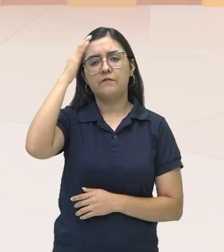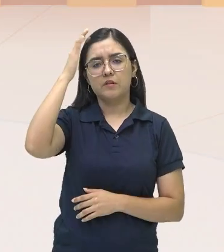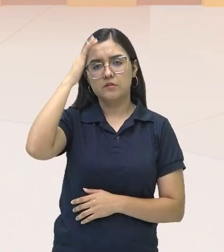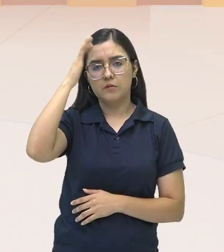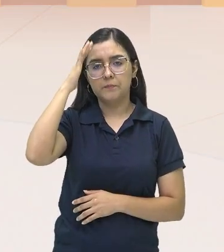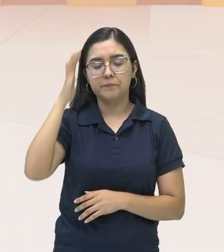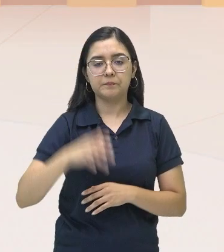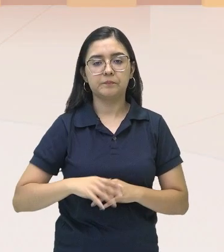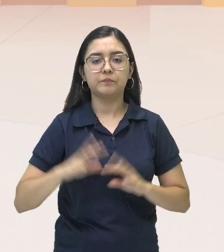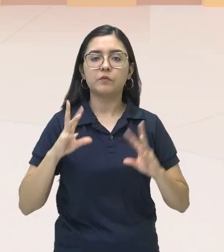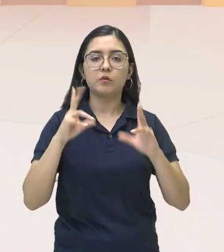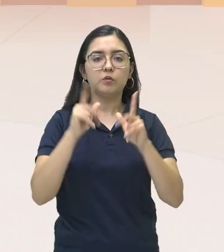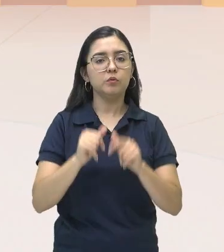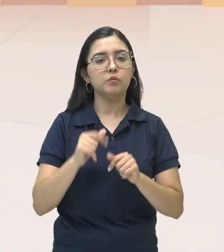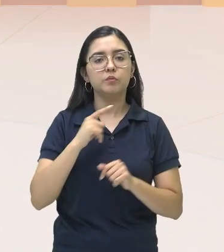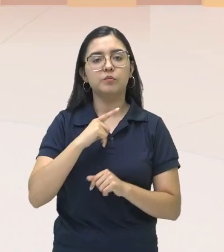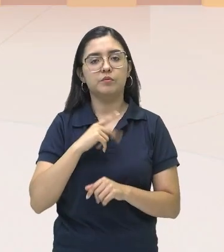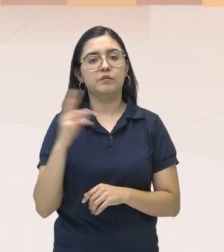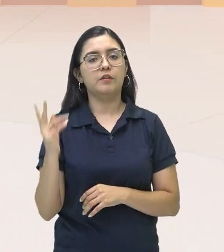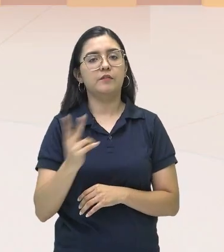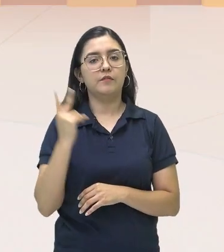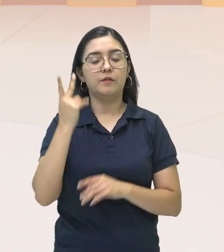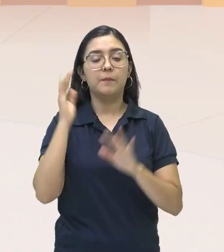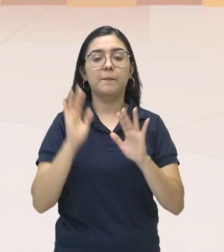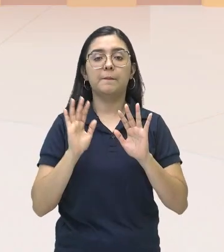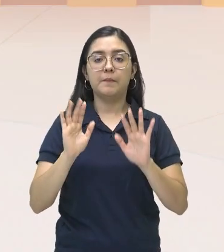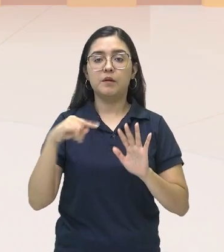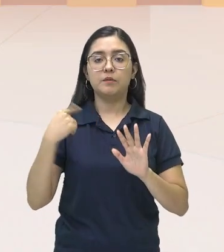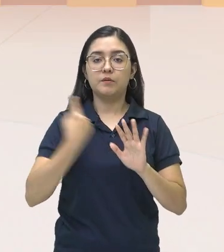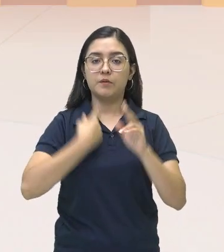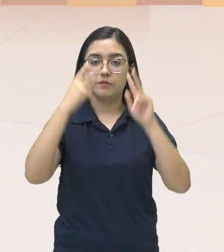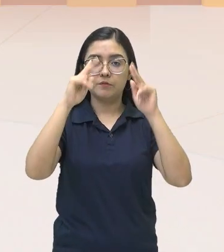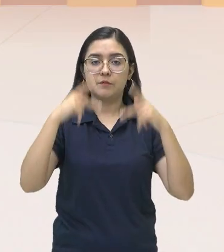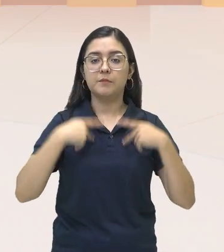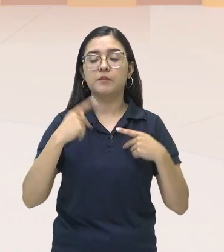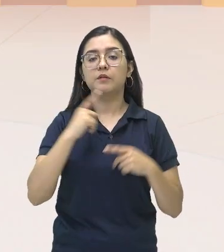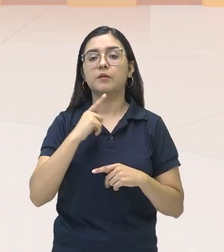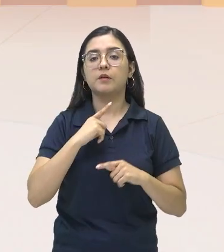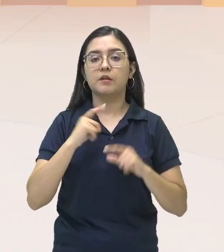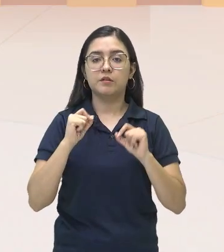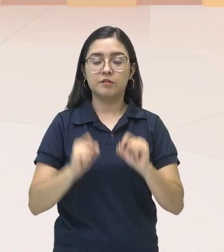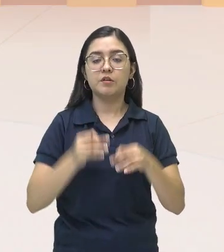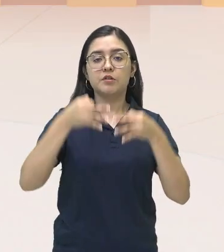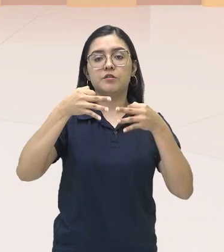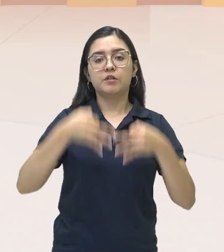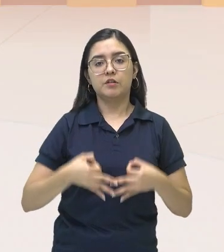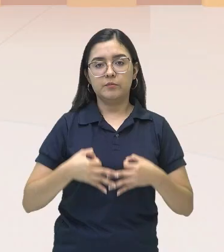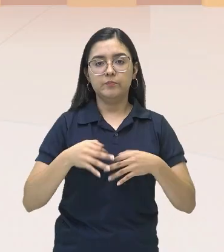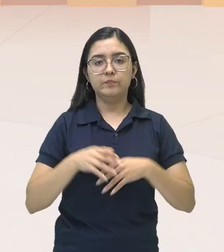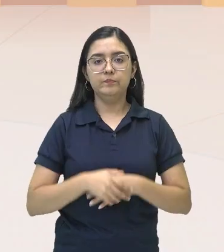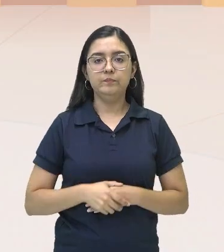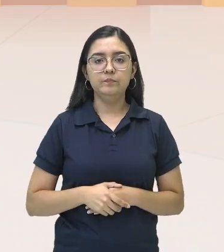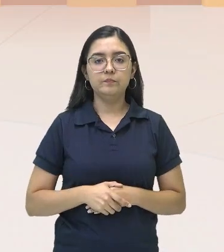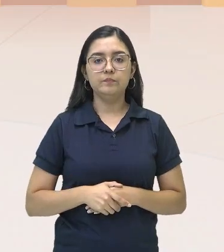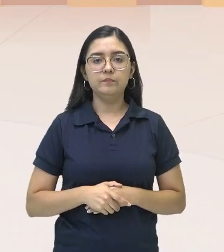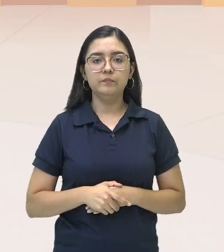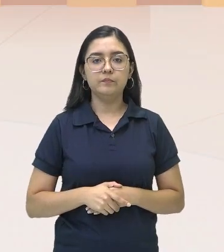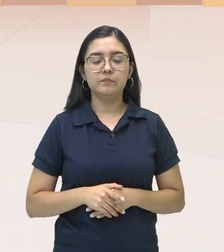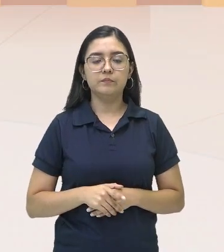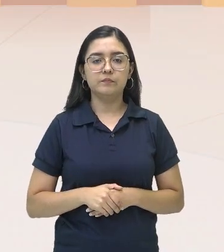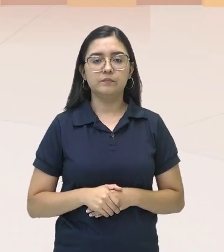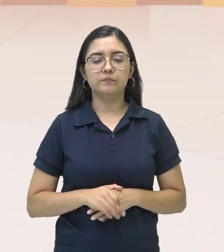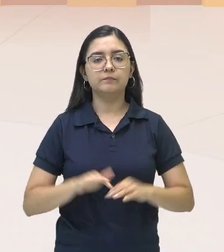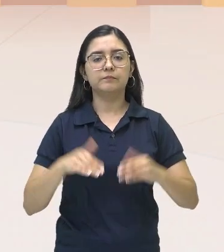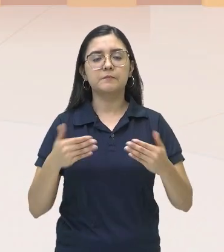reflexão. Tudo tem valor, mas nós, seres humanos, temos o quê? Dignidade. Então vamos fazer o